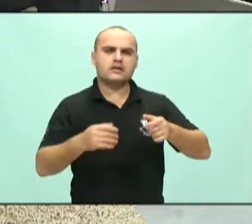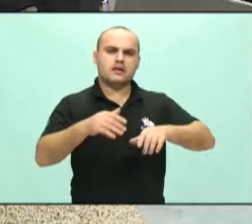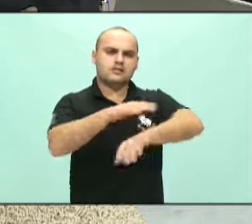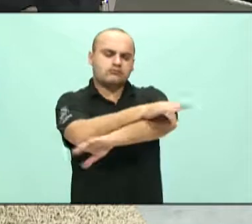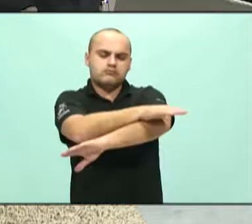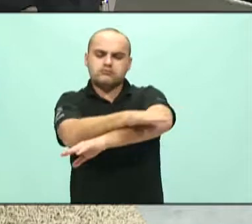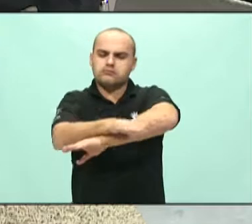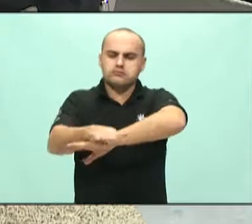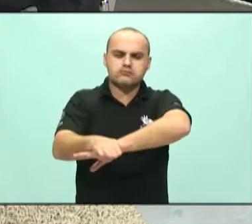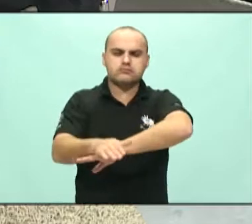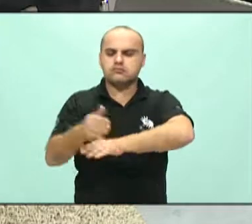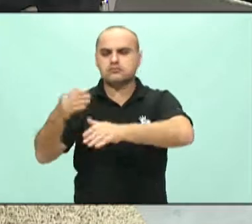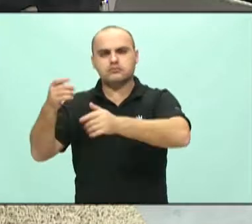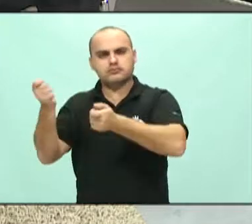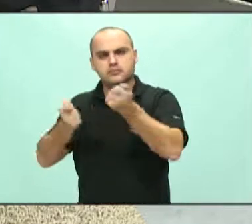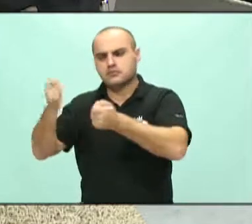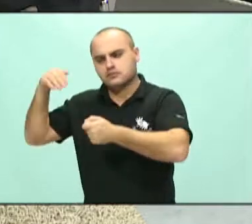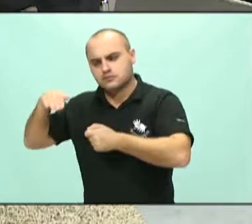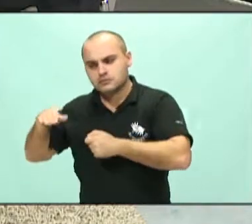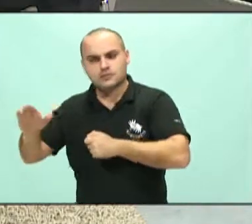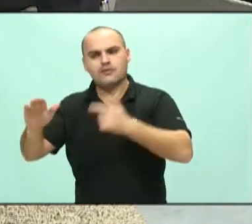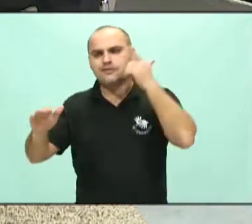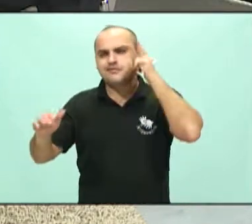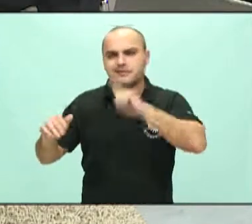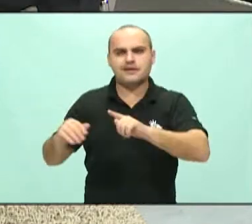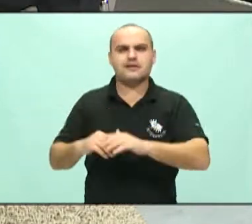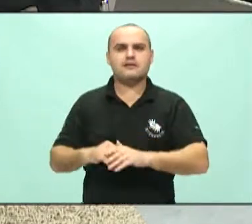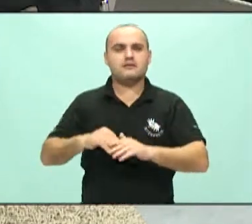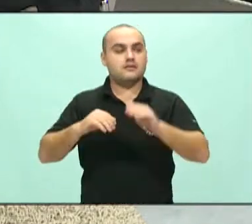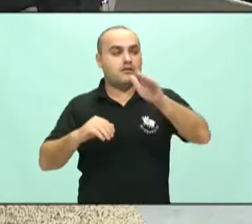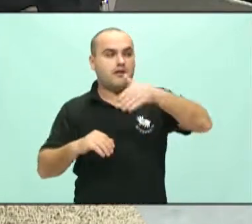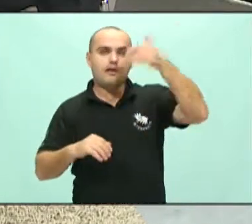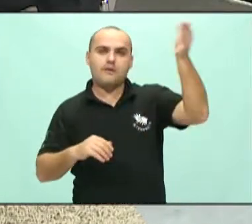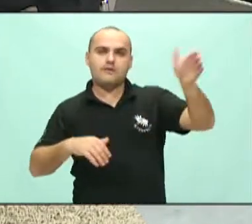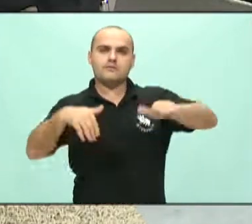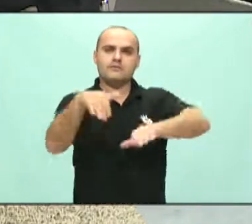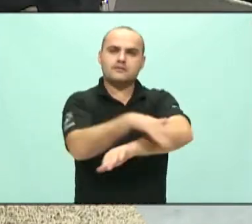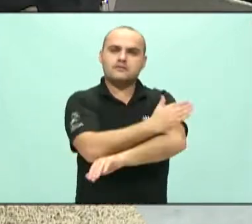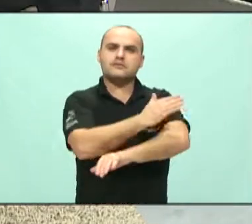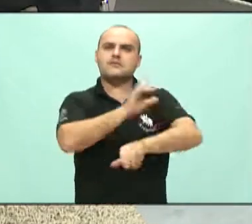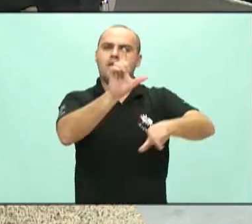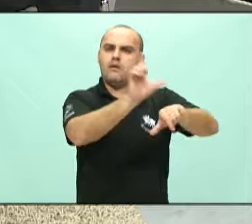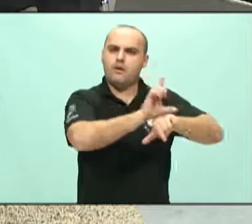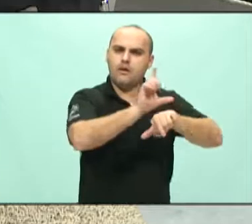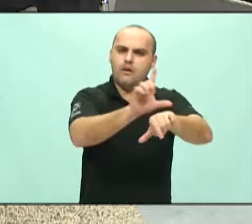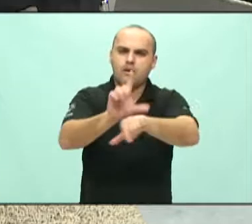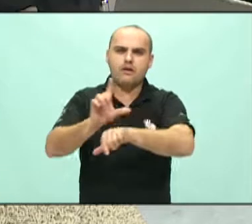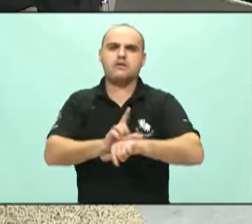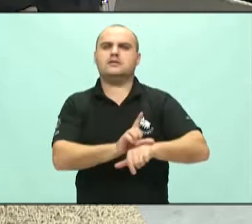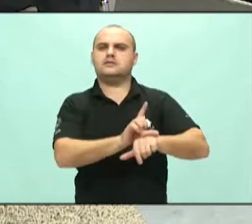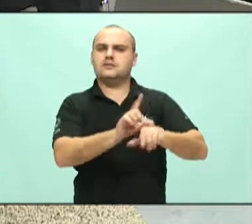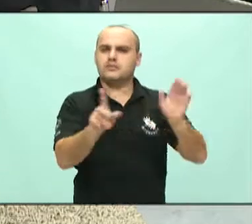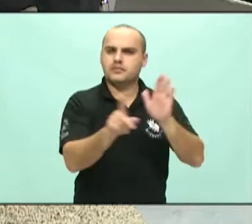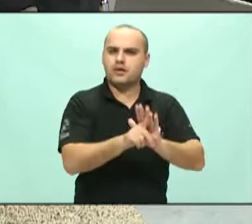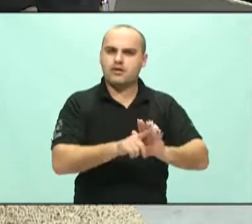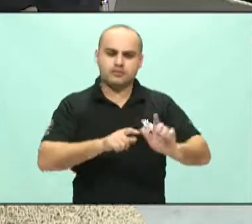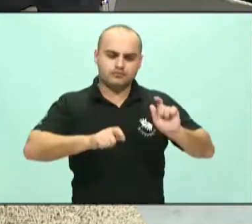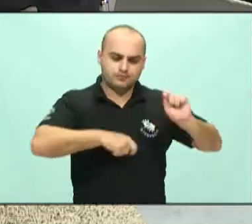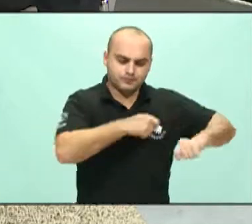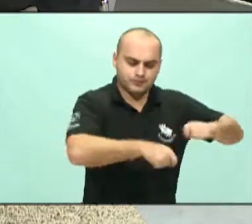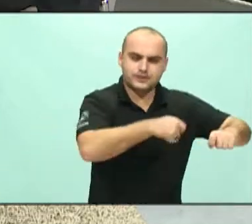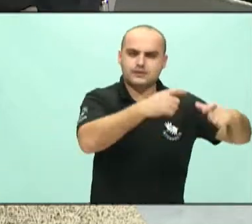estacionamento de um lado, na outra via de trás, comércio pujante, ciclovia e